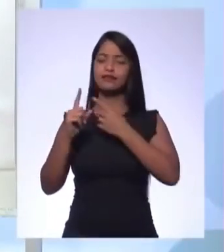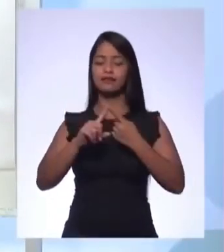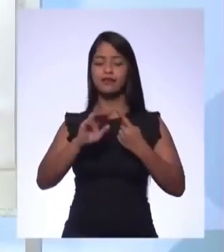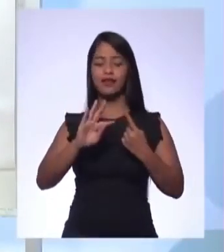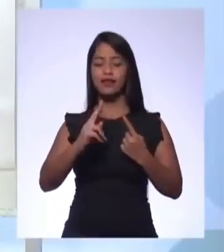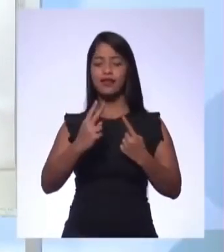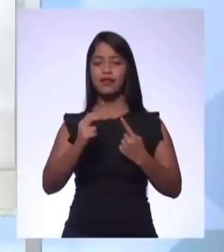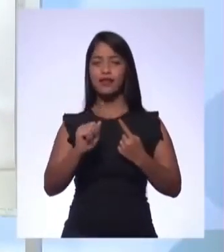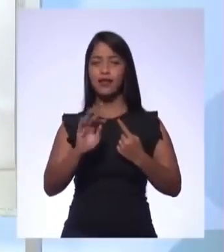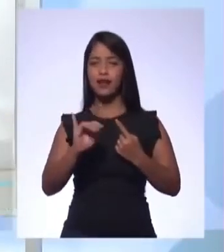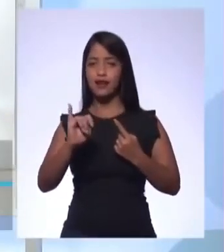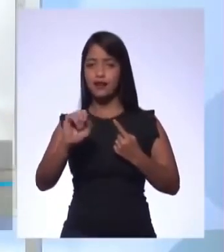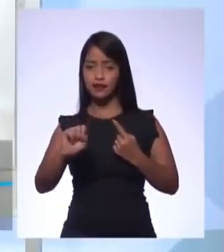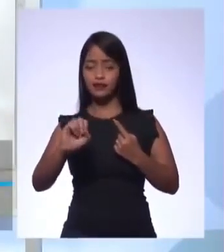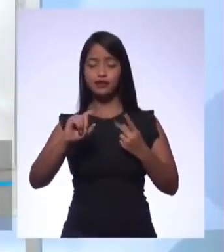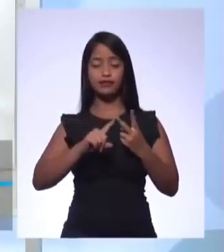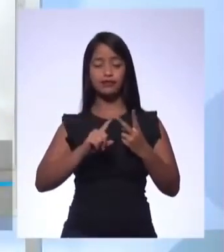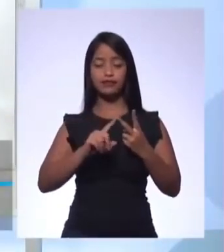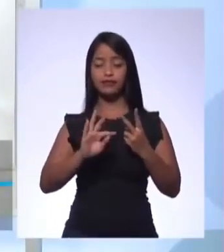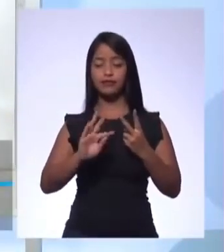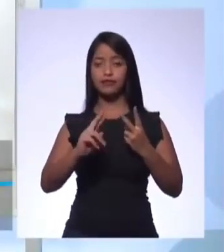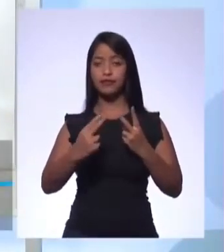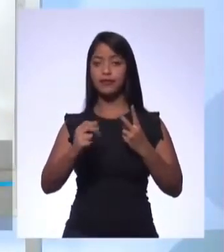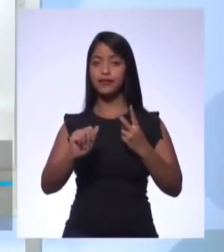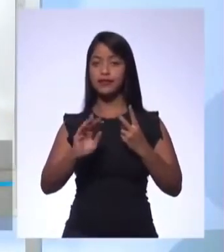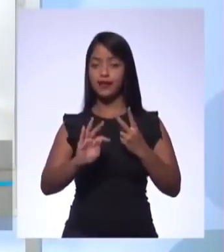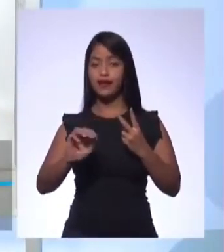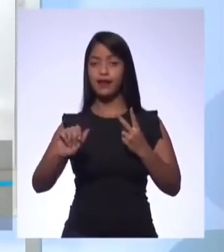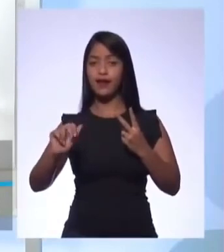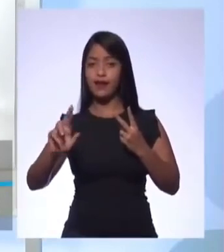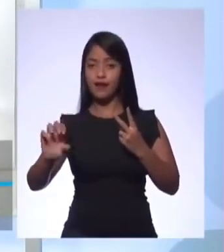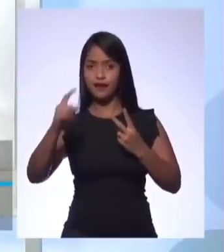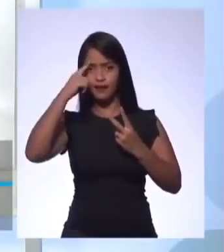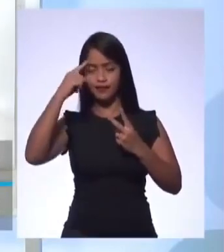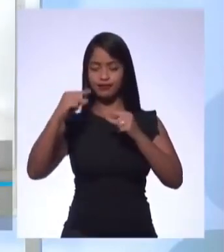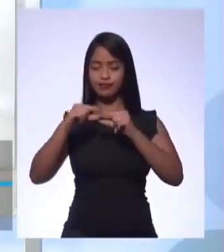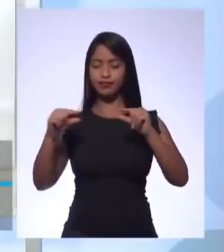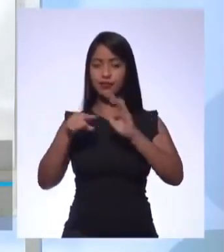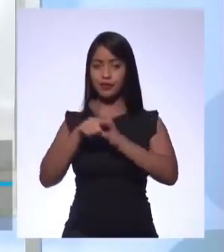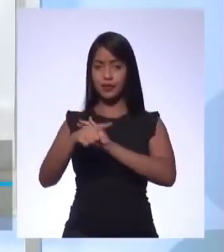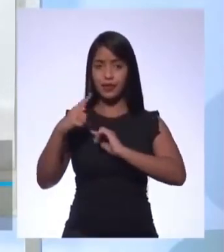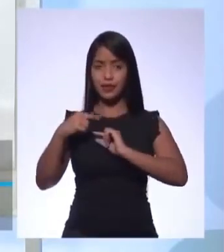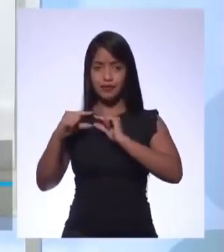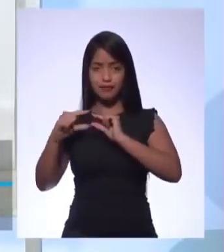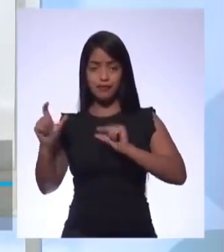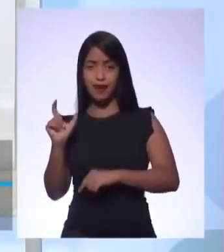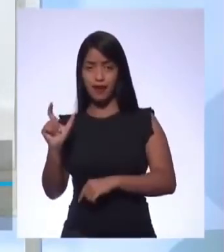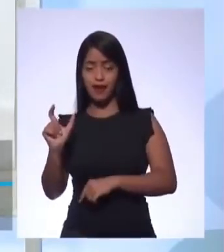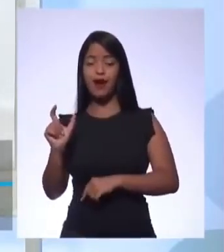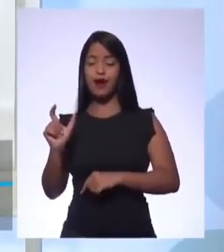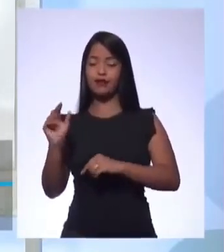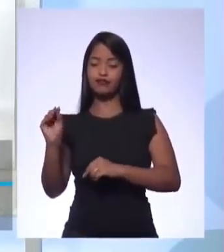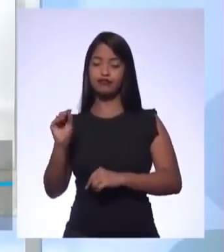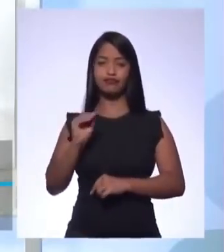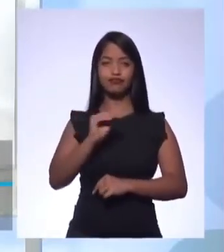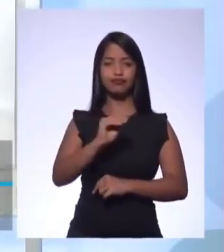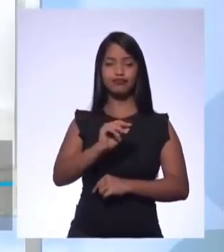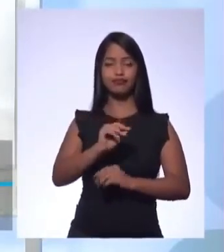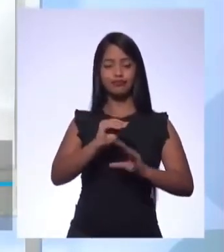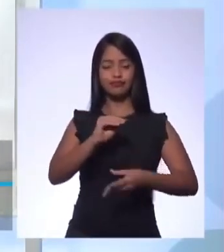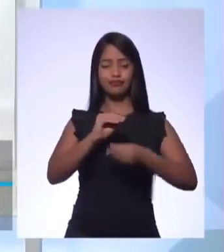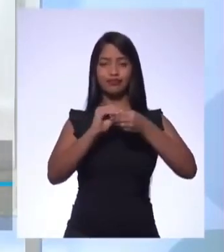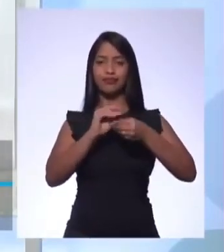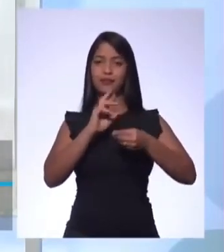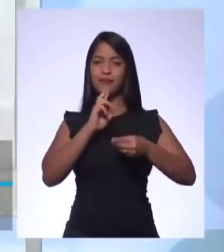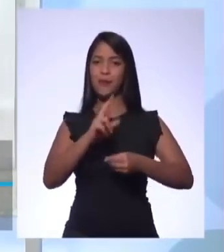já estudamos? Era só pegar ele que estava lá na pergunta e colocar na resposta e completar ali bonitinho, ok? Então,